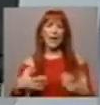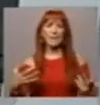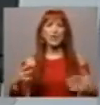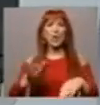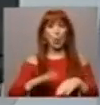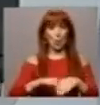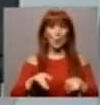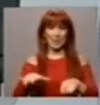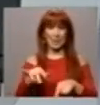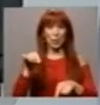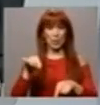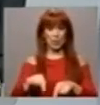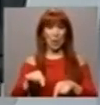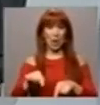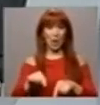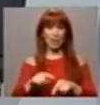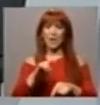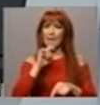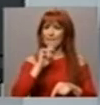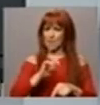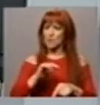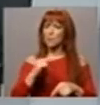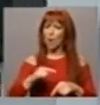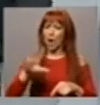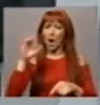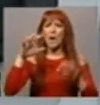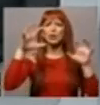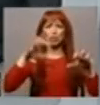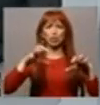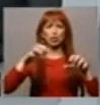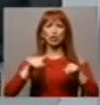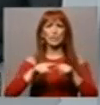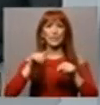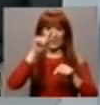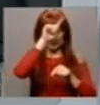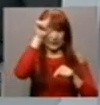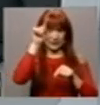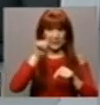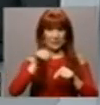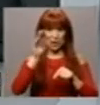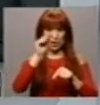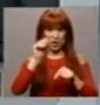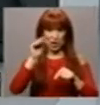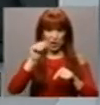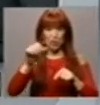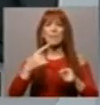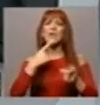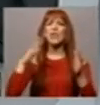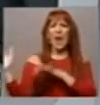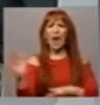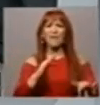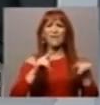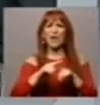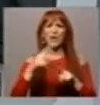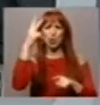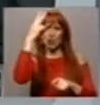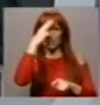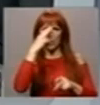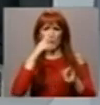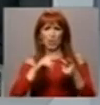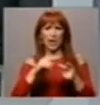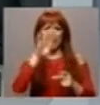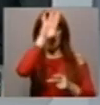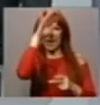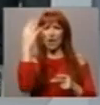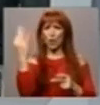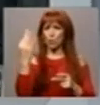a esta situação, aviso meteorológico de precipitação para estes distritos, mas também de vento para o distrito de Viana do Castelo, Braga